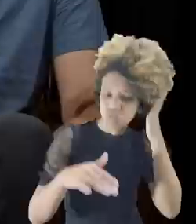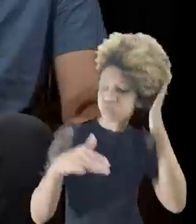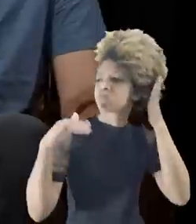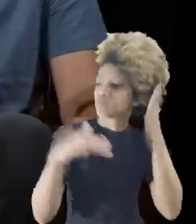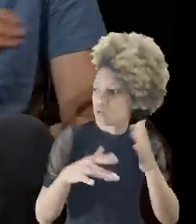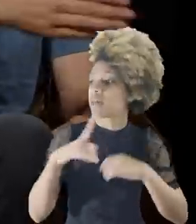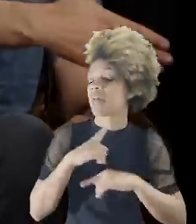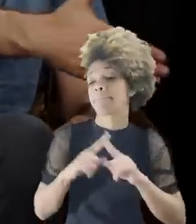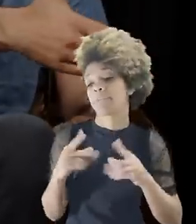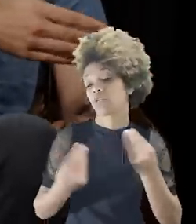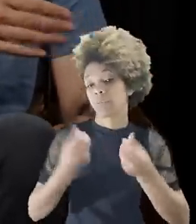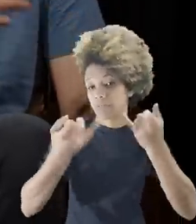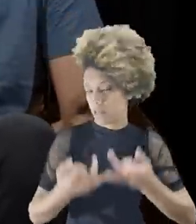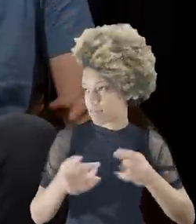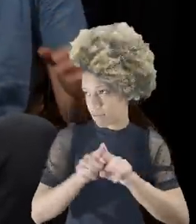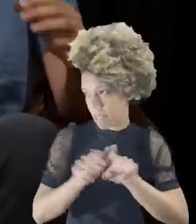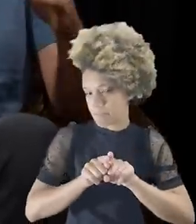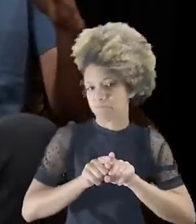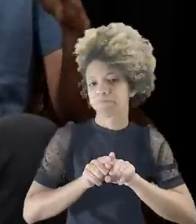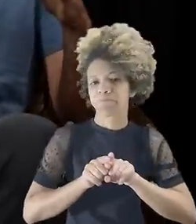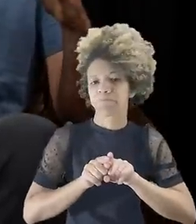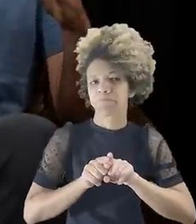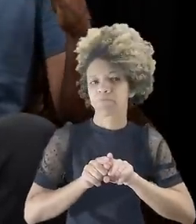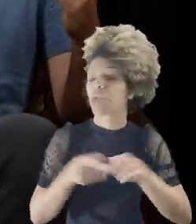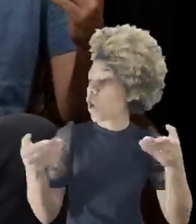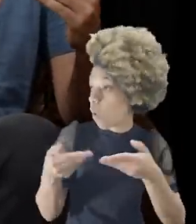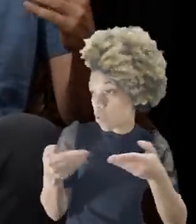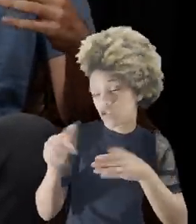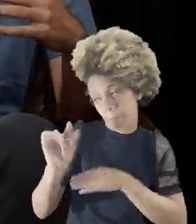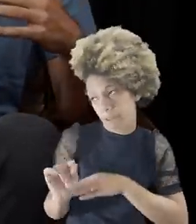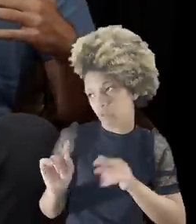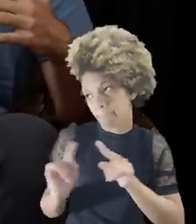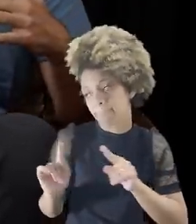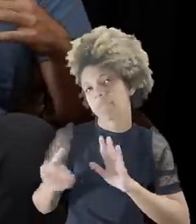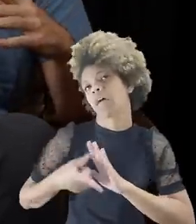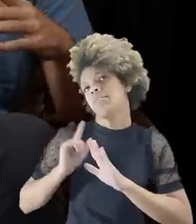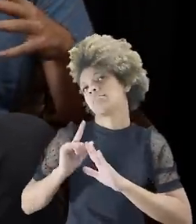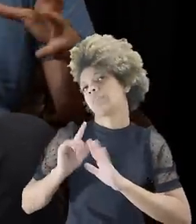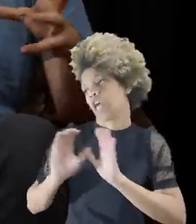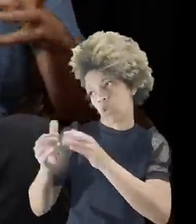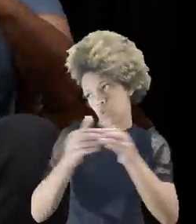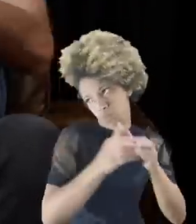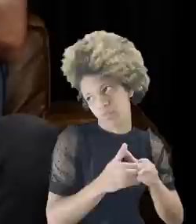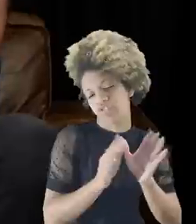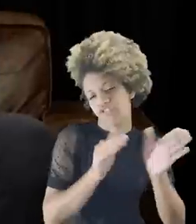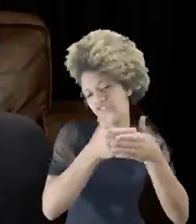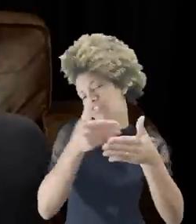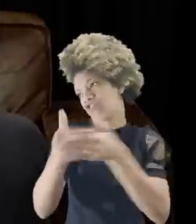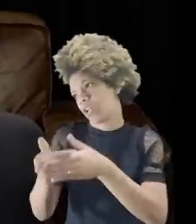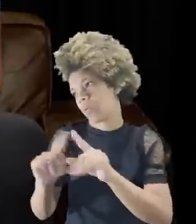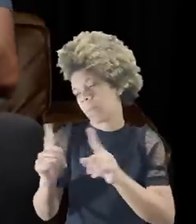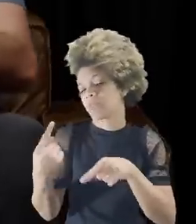sim né como a gente fala como hoje é menos né mas era mais elitizado inclusive porque era muito só